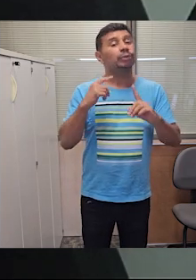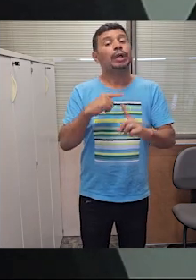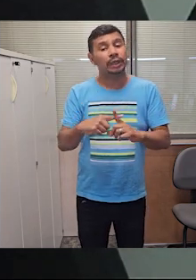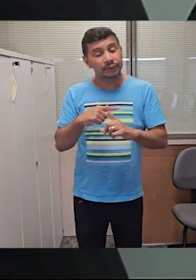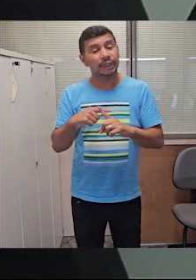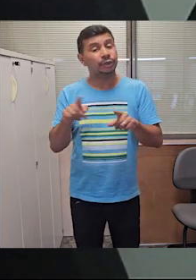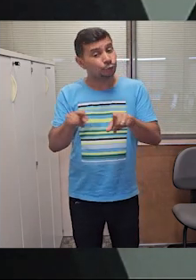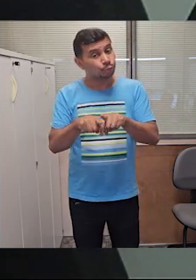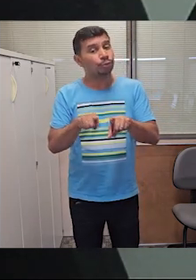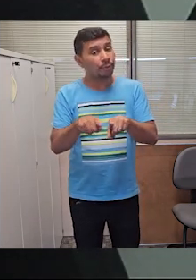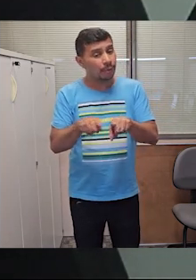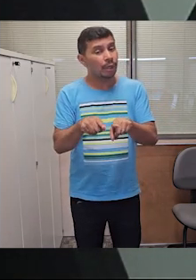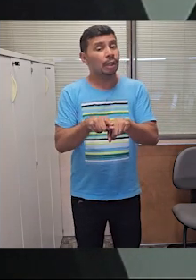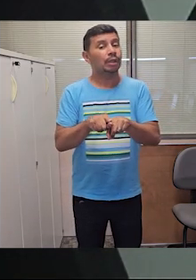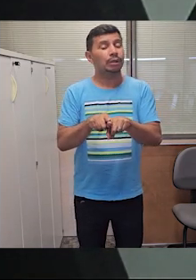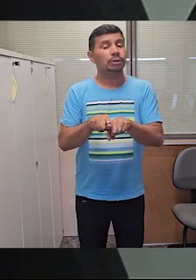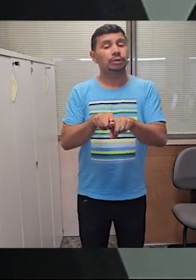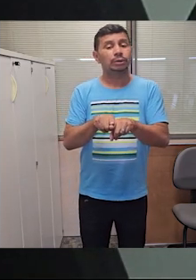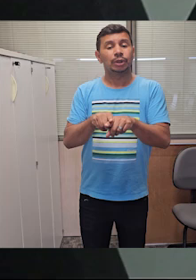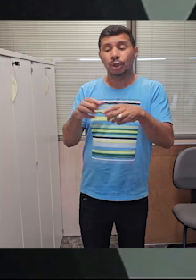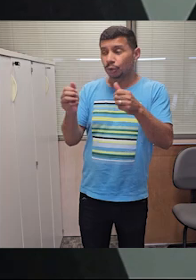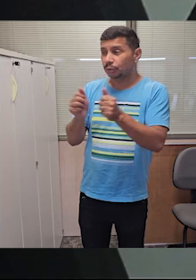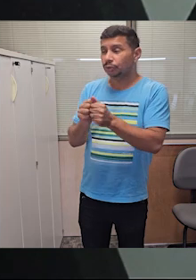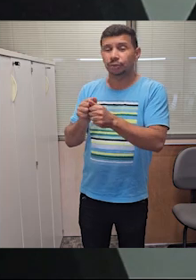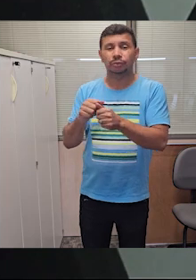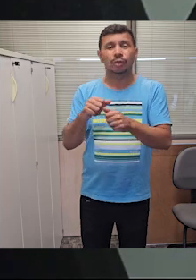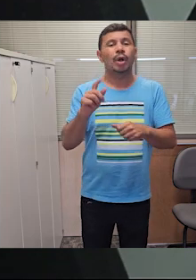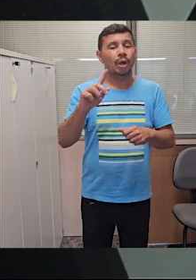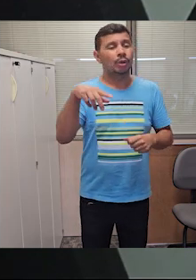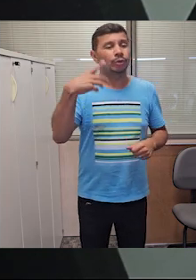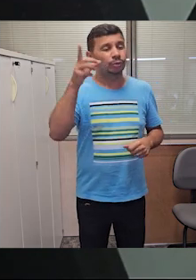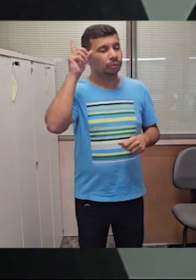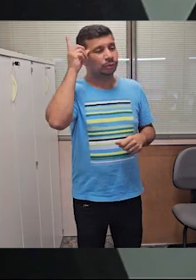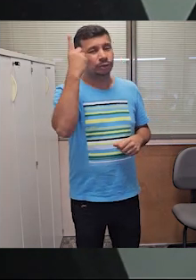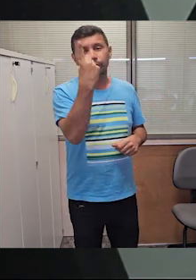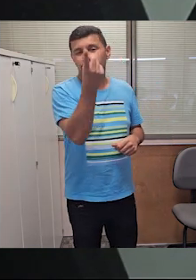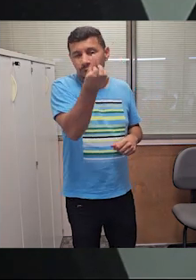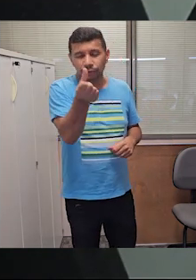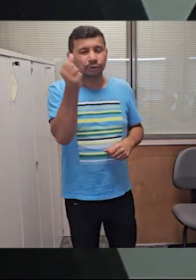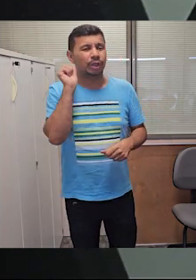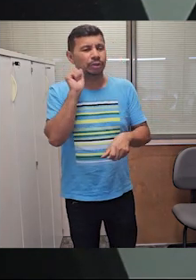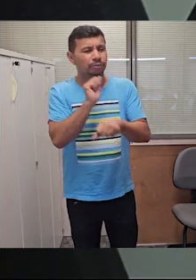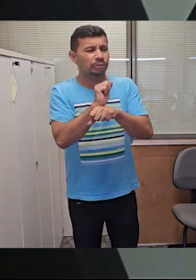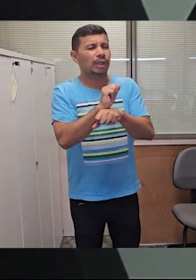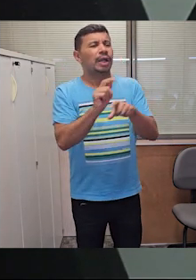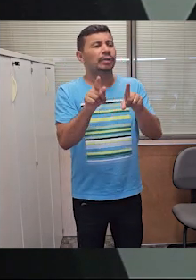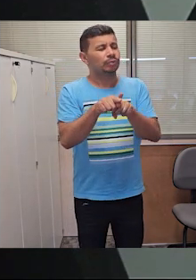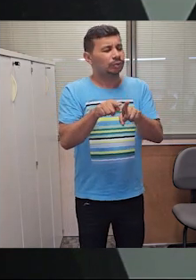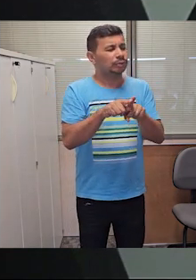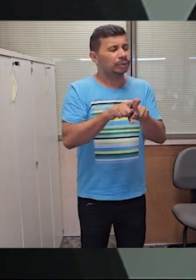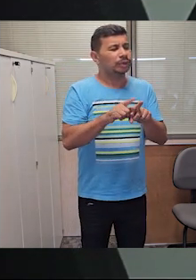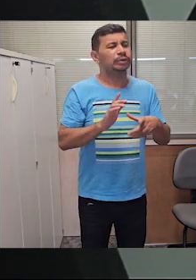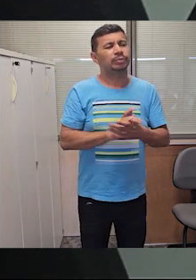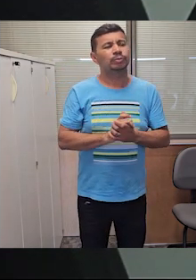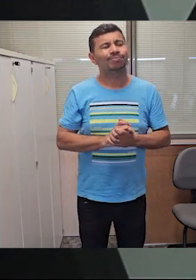reuniram em várias igrejas. No dia 16, já tinha parado também,